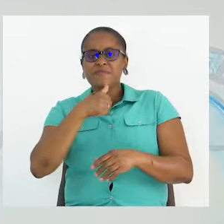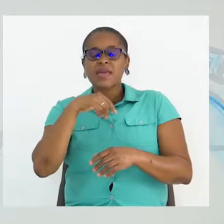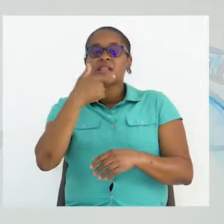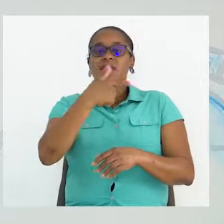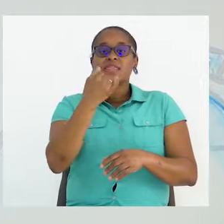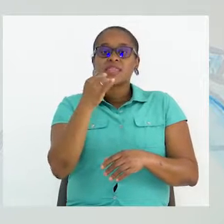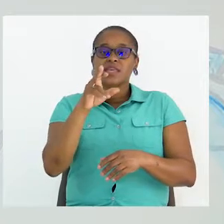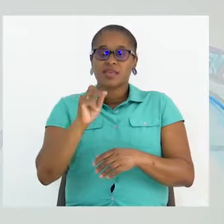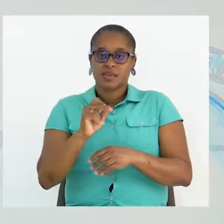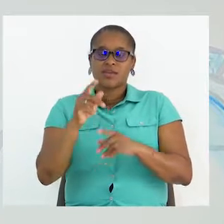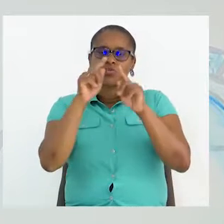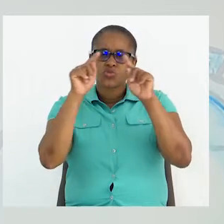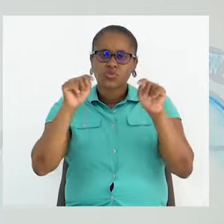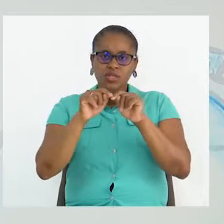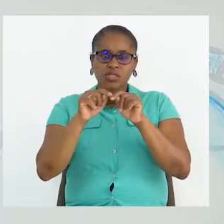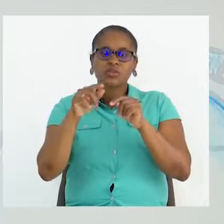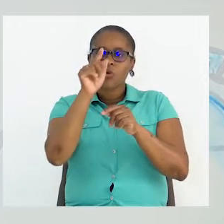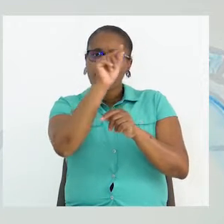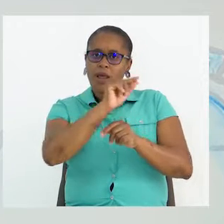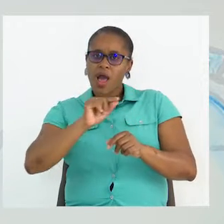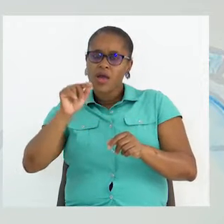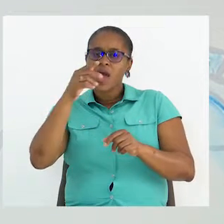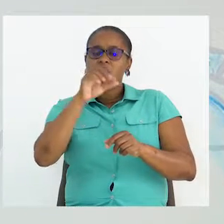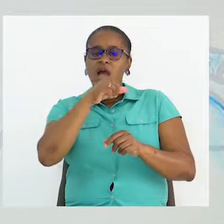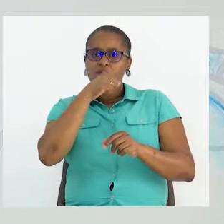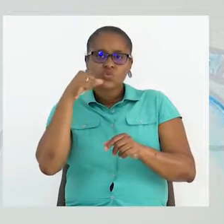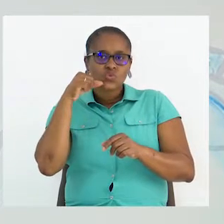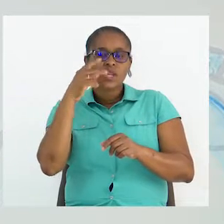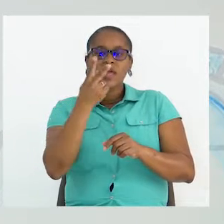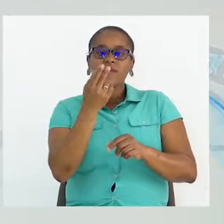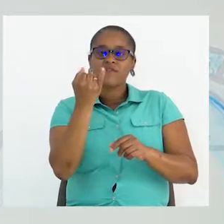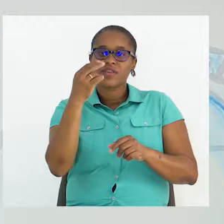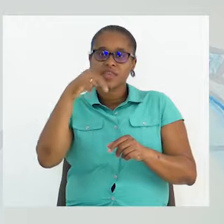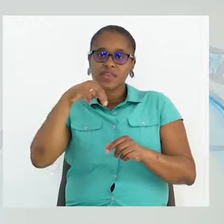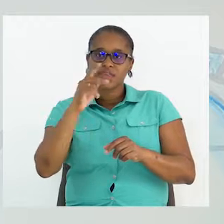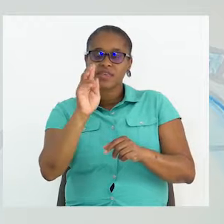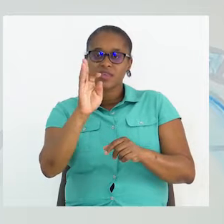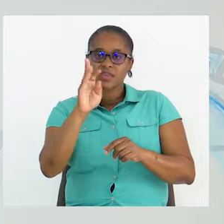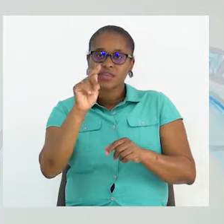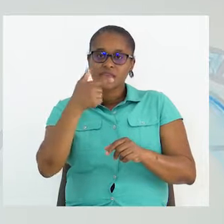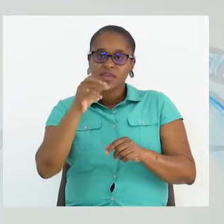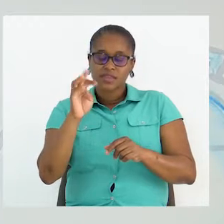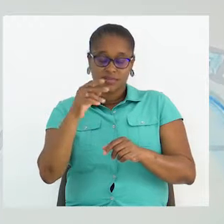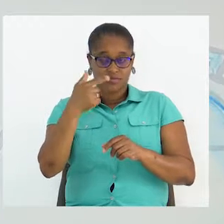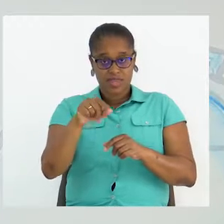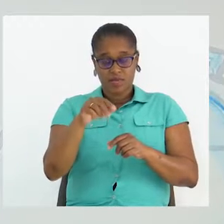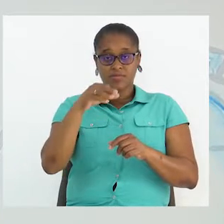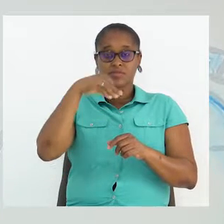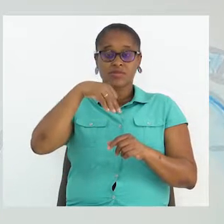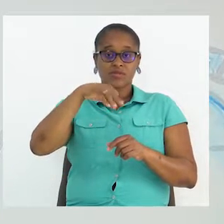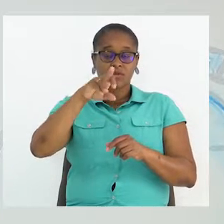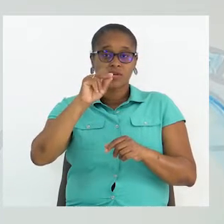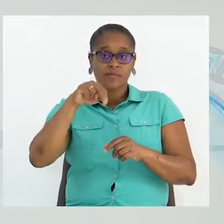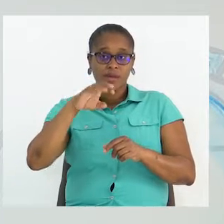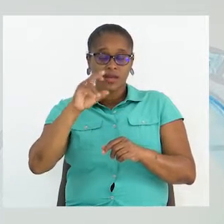os quadradinhos com borda azul é a vinheta, são as vinhetas. Então temos prancha, que é a